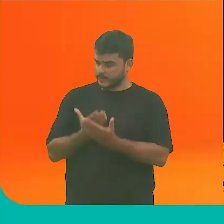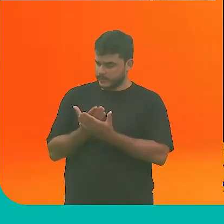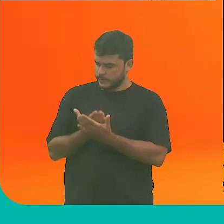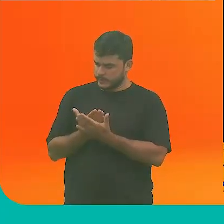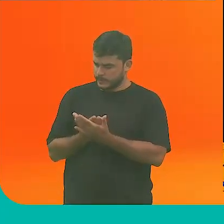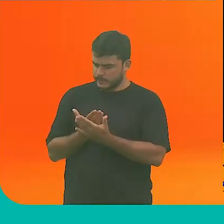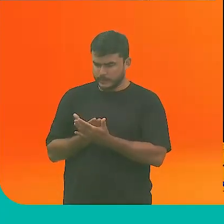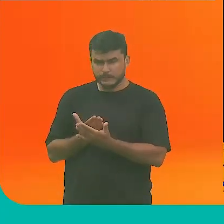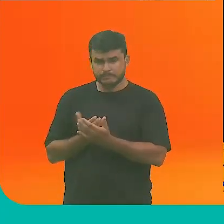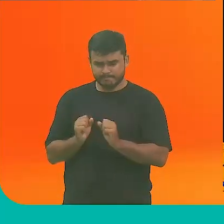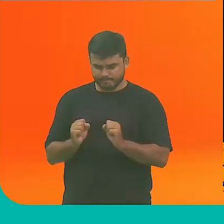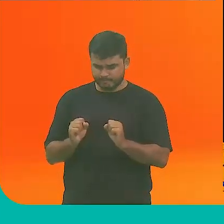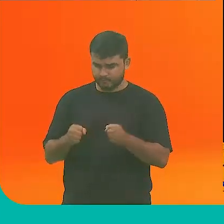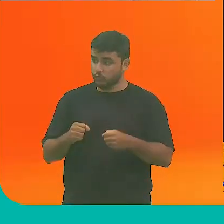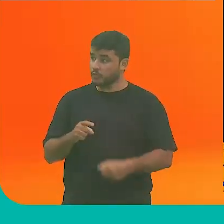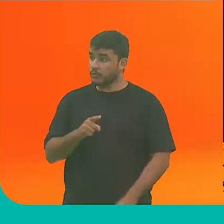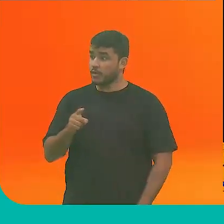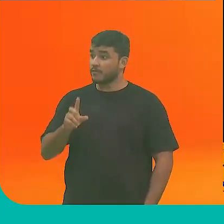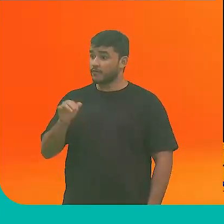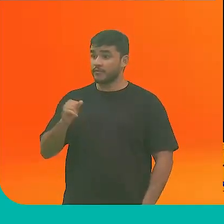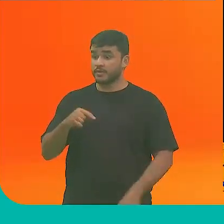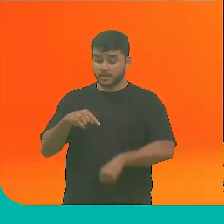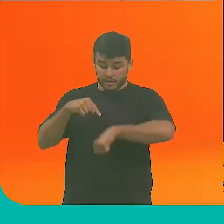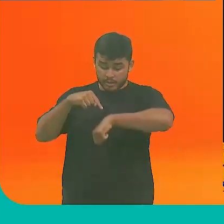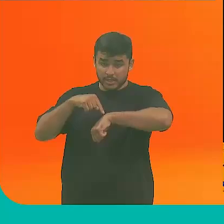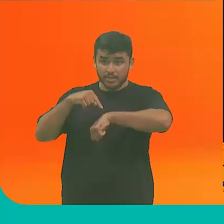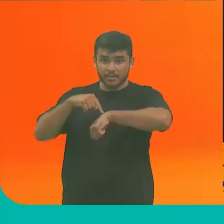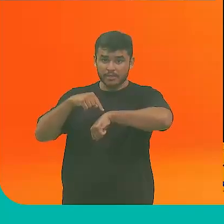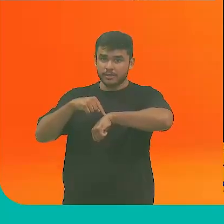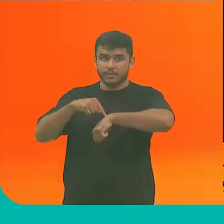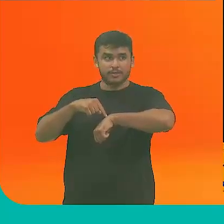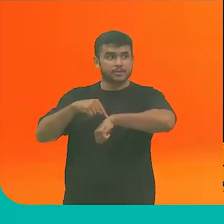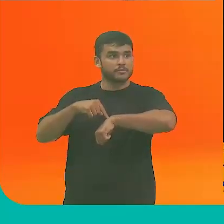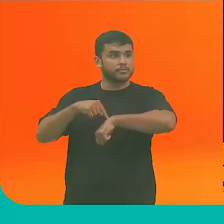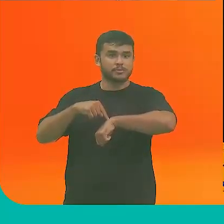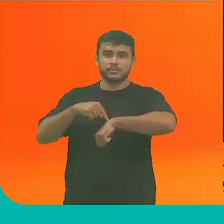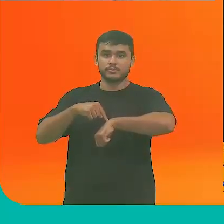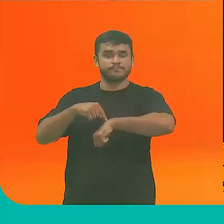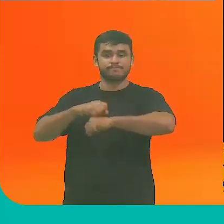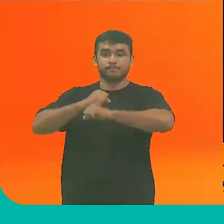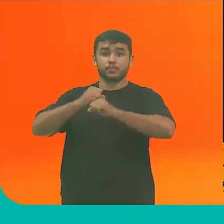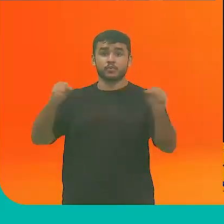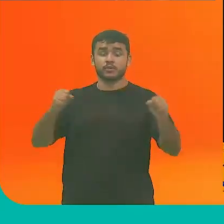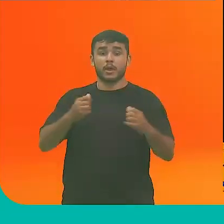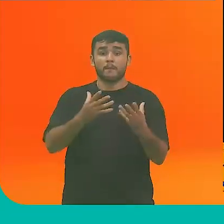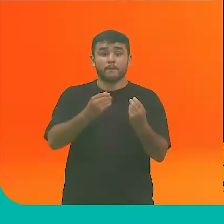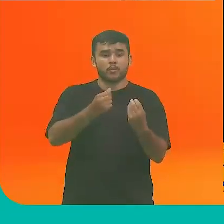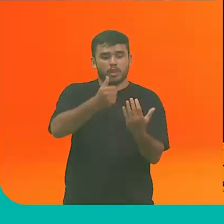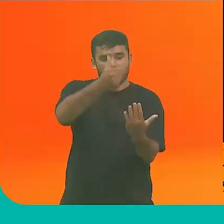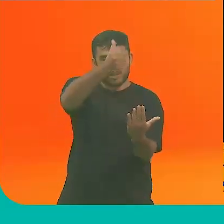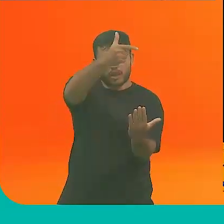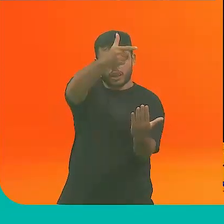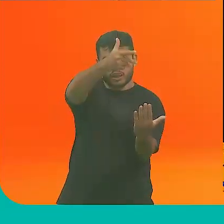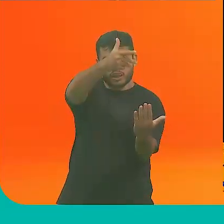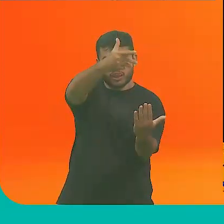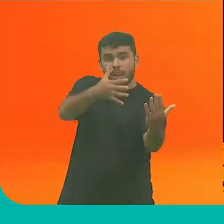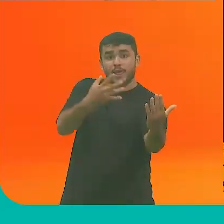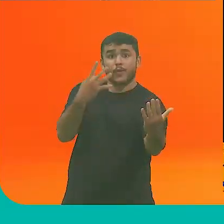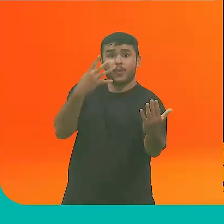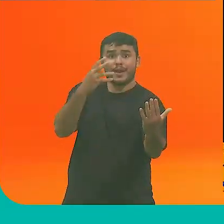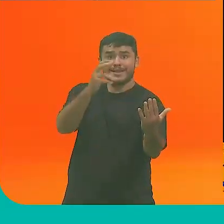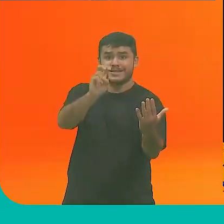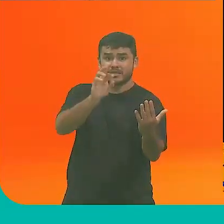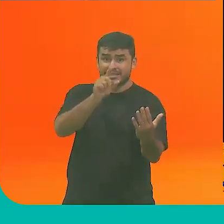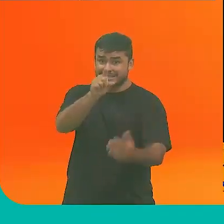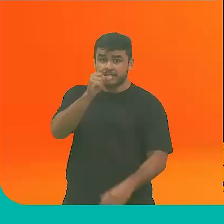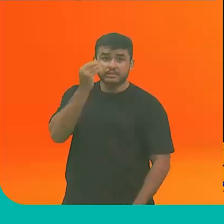prova, menos tempo você vai ter para fazer a prova, porque ela é uma prova extensa. Por isso que nós temos